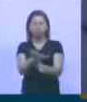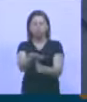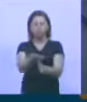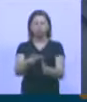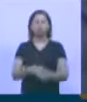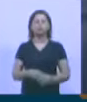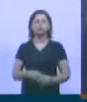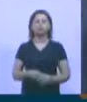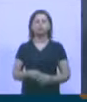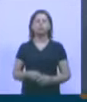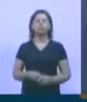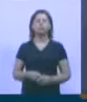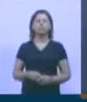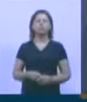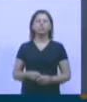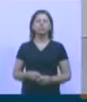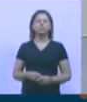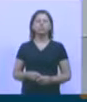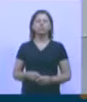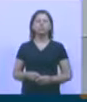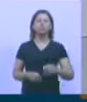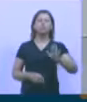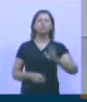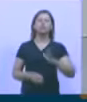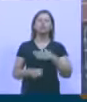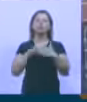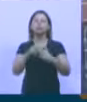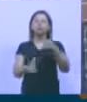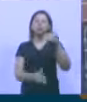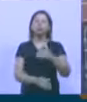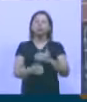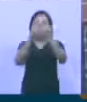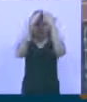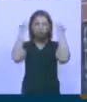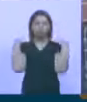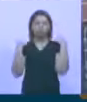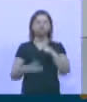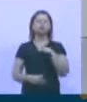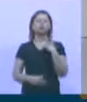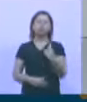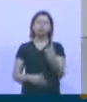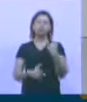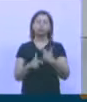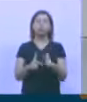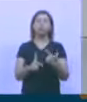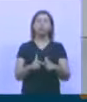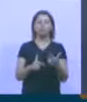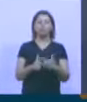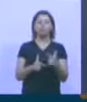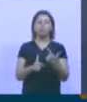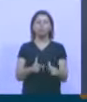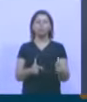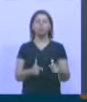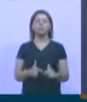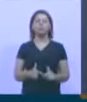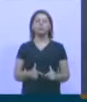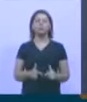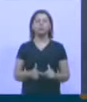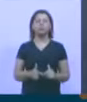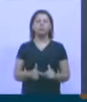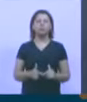all of them had only one problem. E todas elas tinham um problema. They were all afraid of the